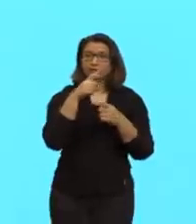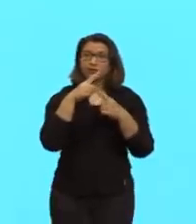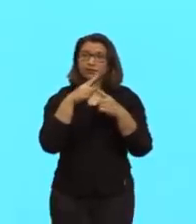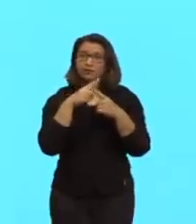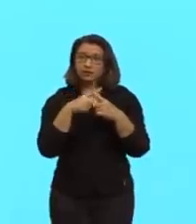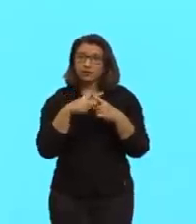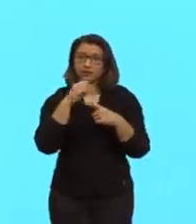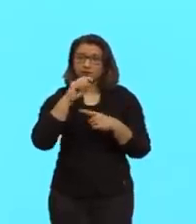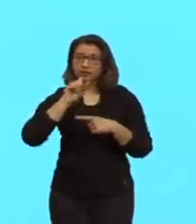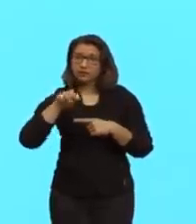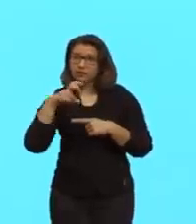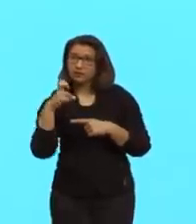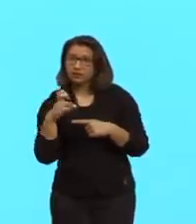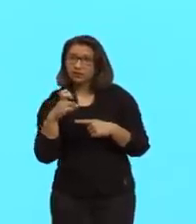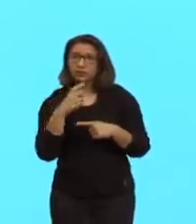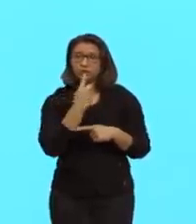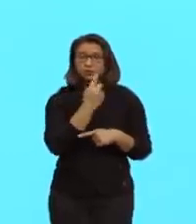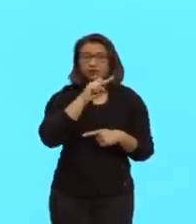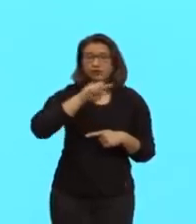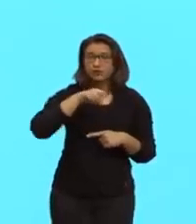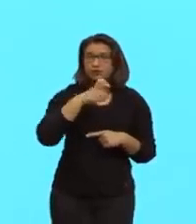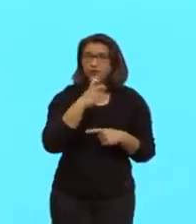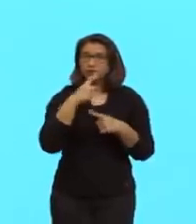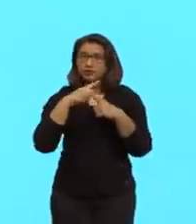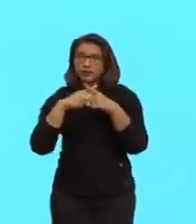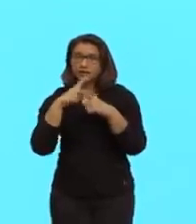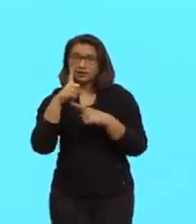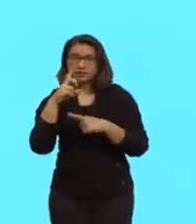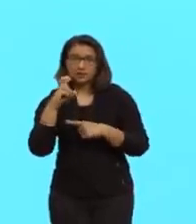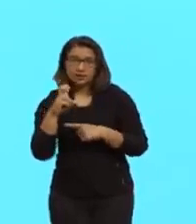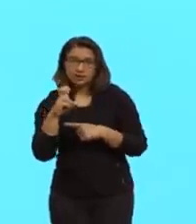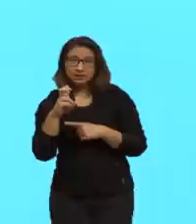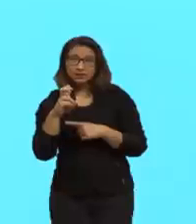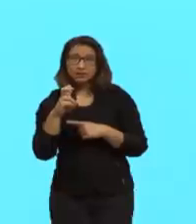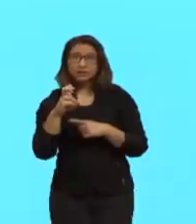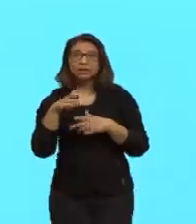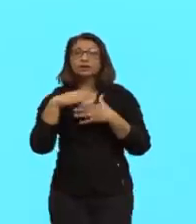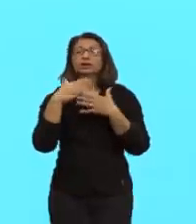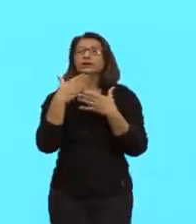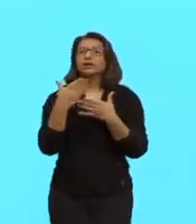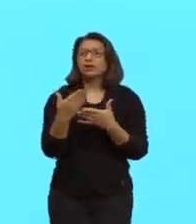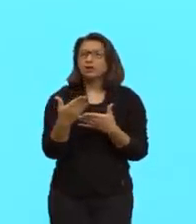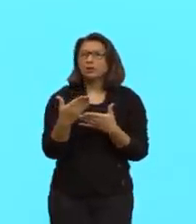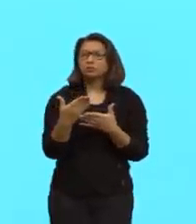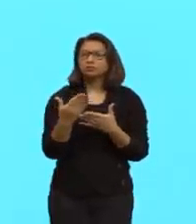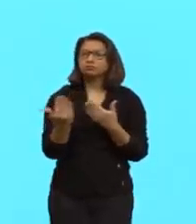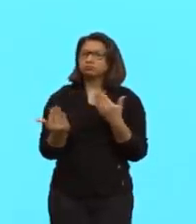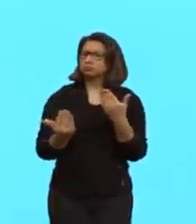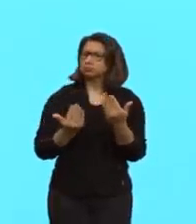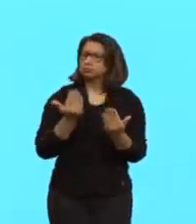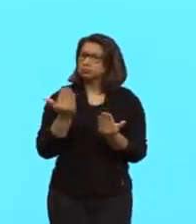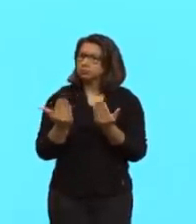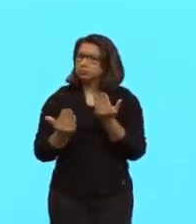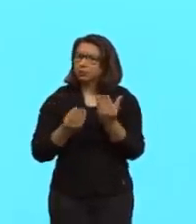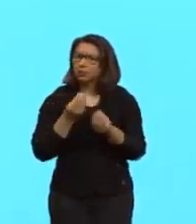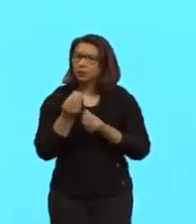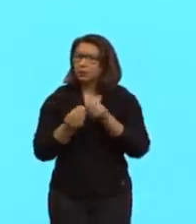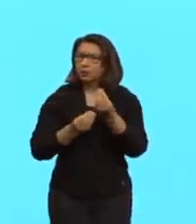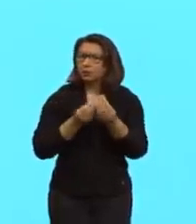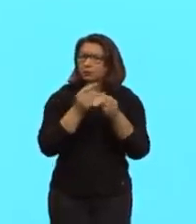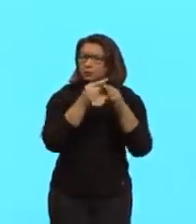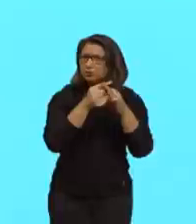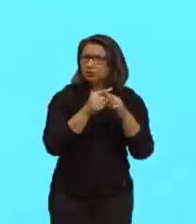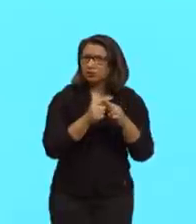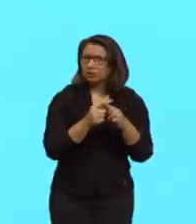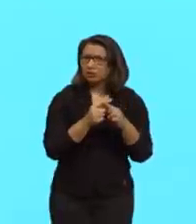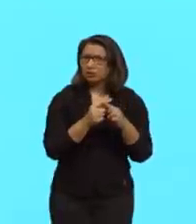0,5, 1,5 vezes 15, certo? E aí, tá com dúvida em fazer essa multiplicação